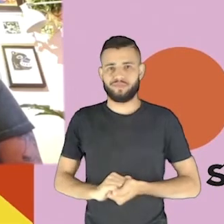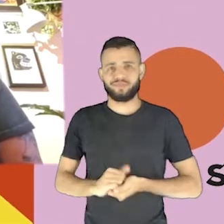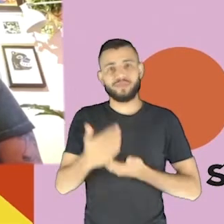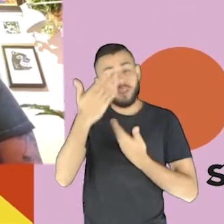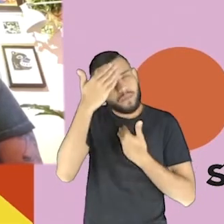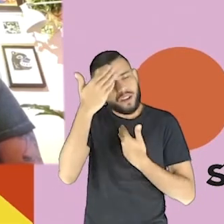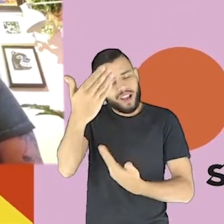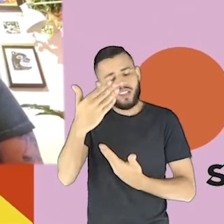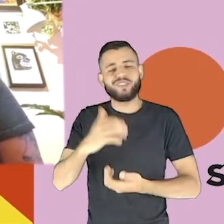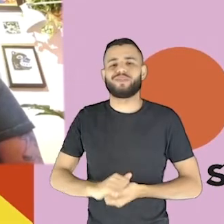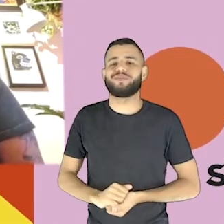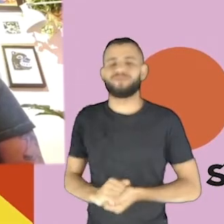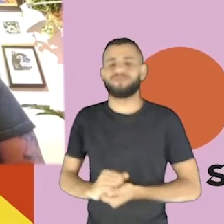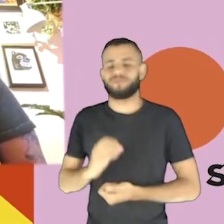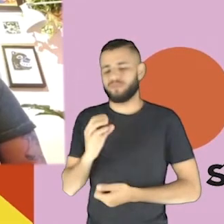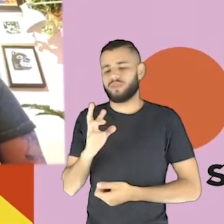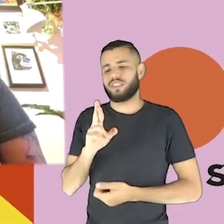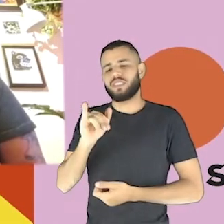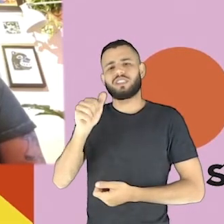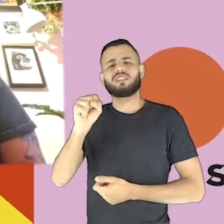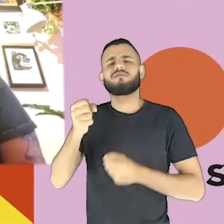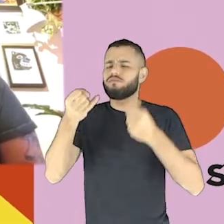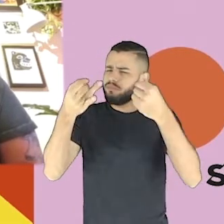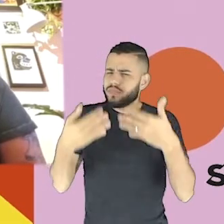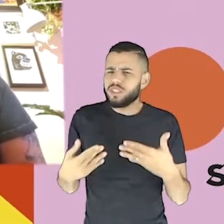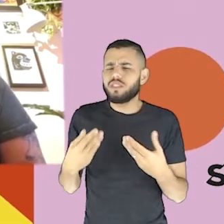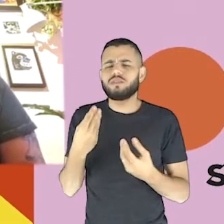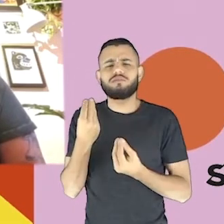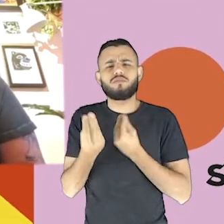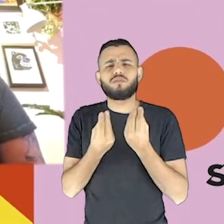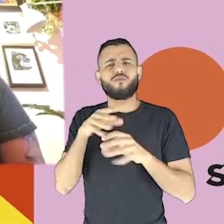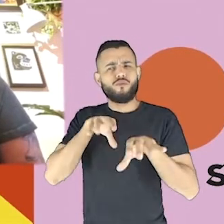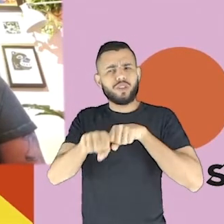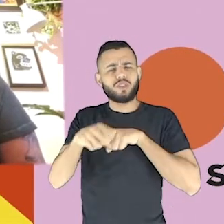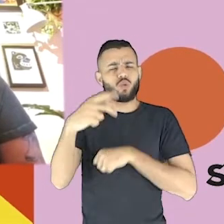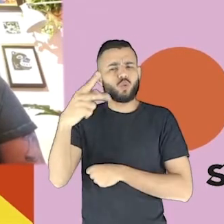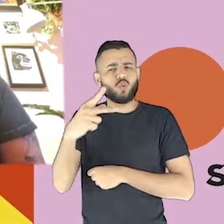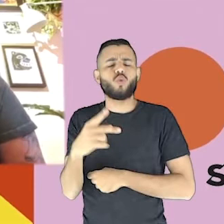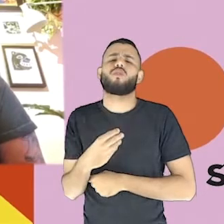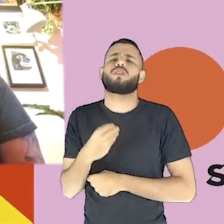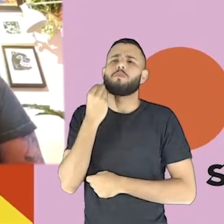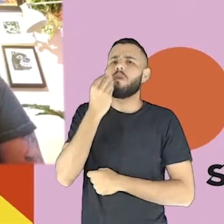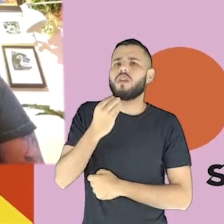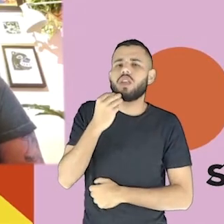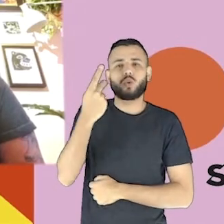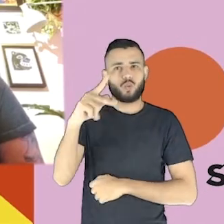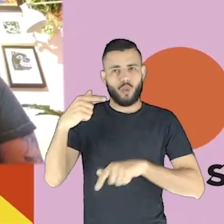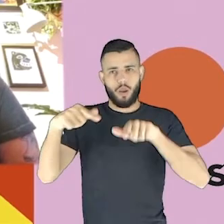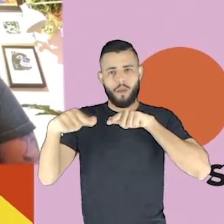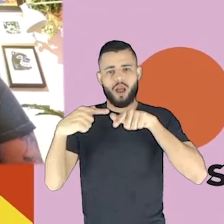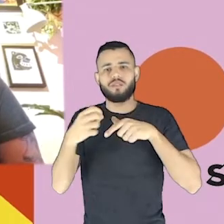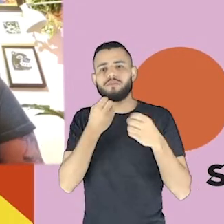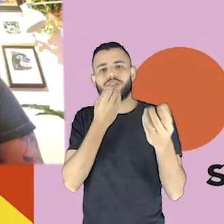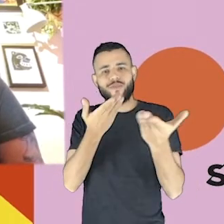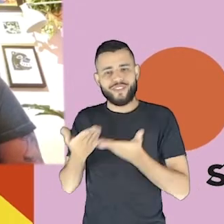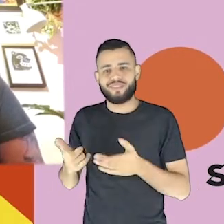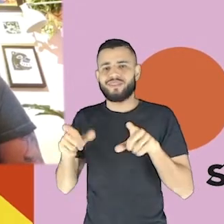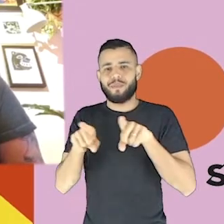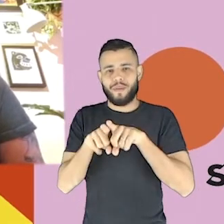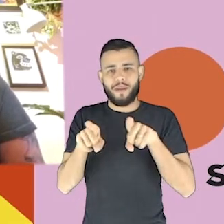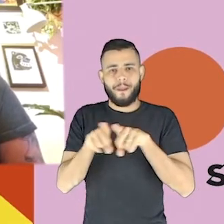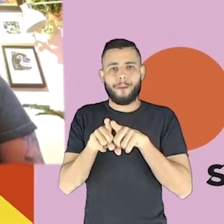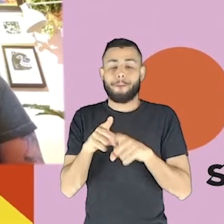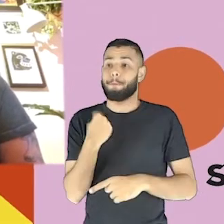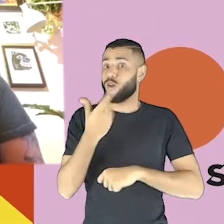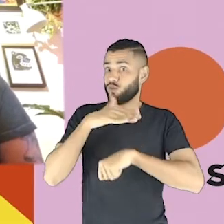Obrigado, Vanessa. Cris, e você? Conta um pouquinho para a gente a sua formação, a sua experiência. Seja bem-vindo